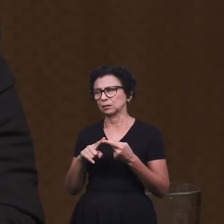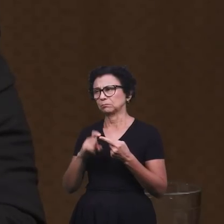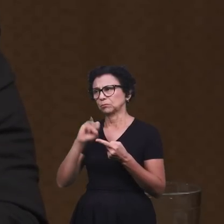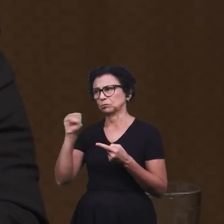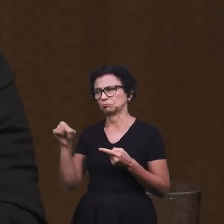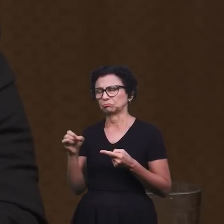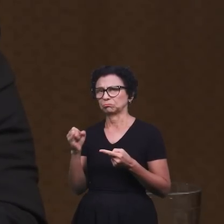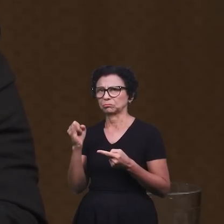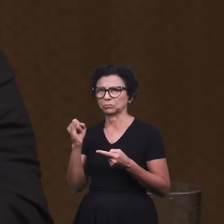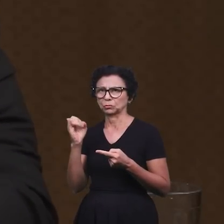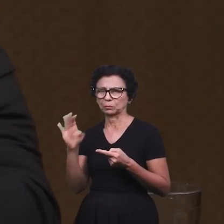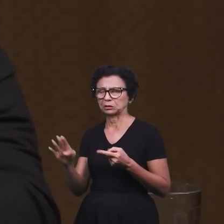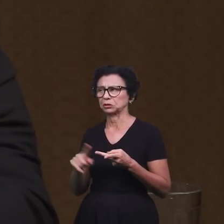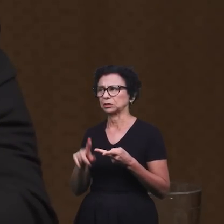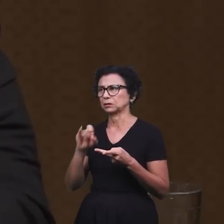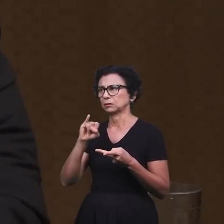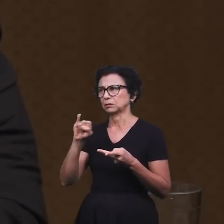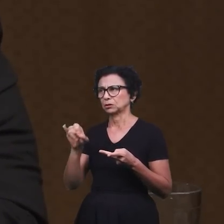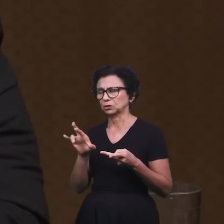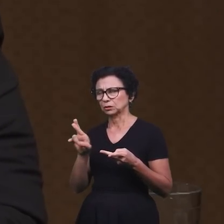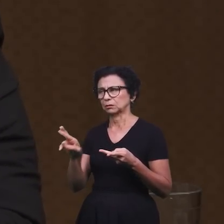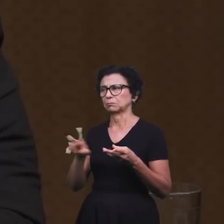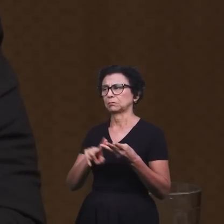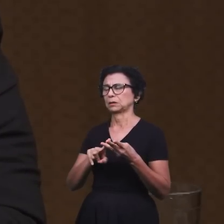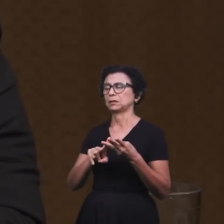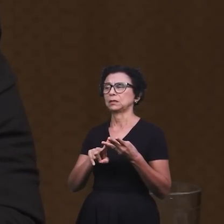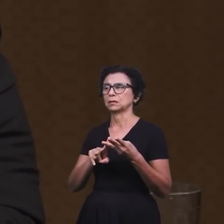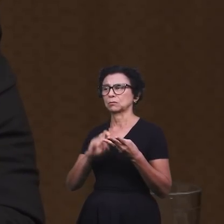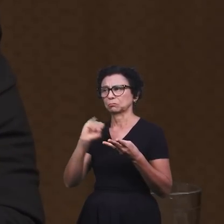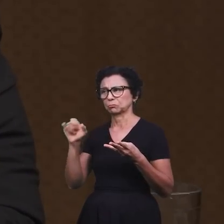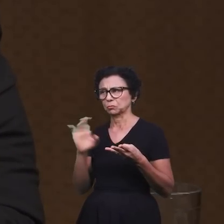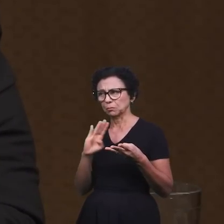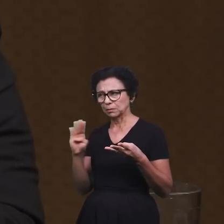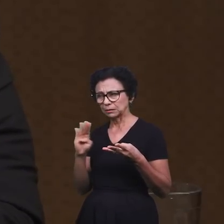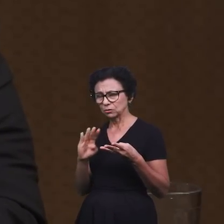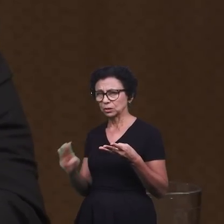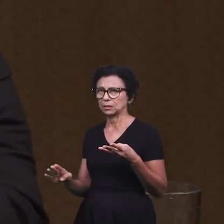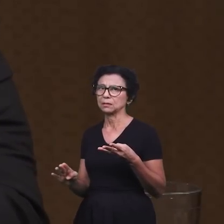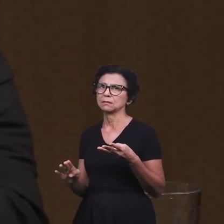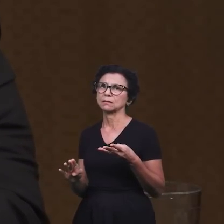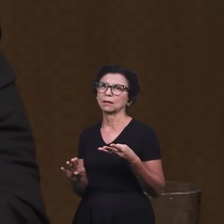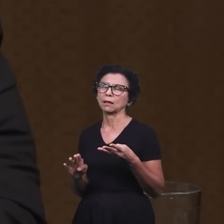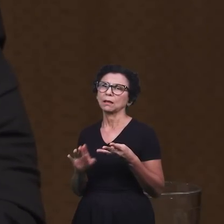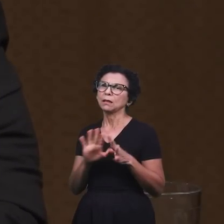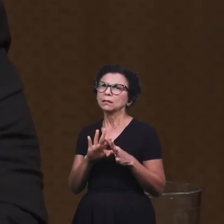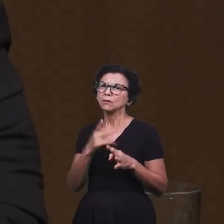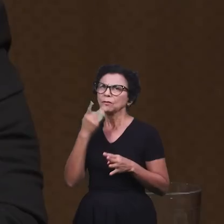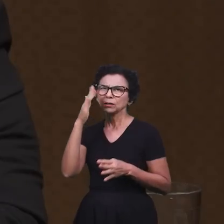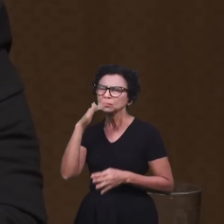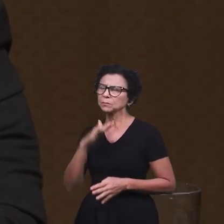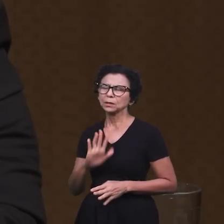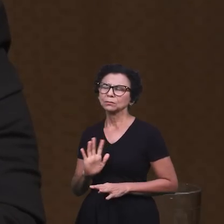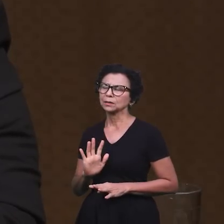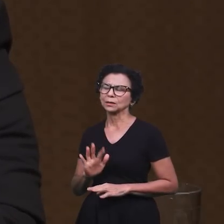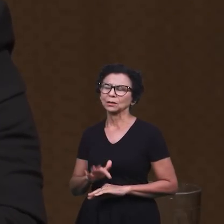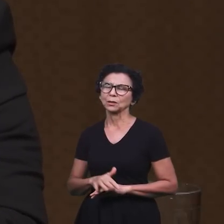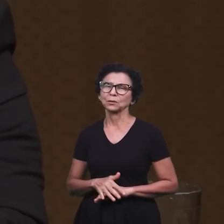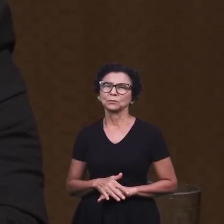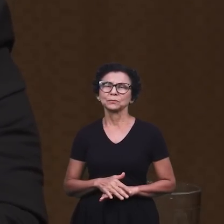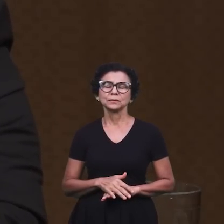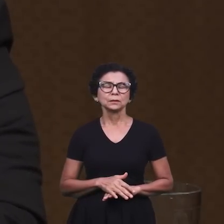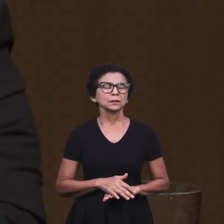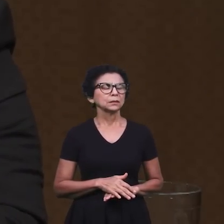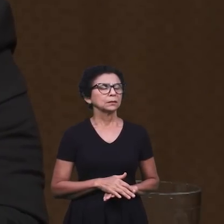Jesus, mas não era quem Jesus de fato representava, quem ele era. E por isso Jesus pergunta aos discípulos: e